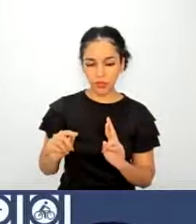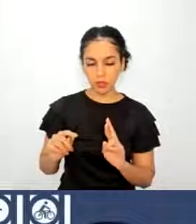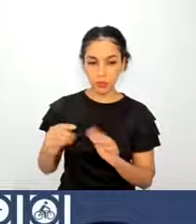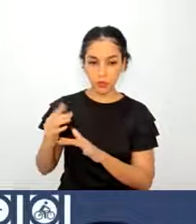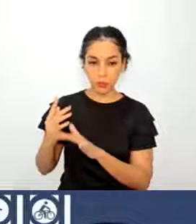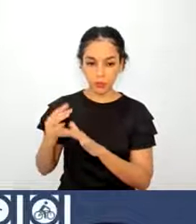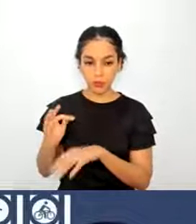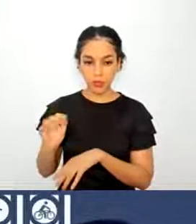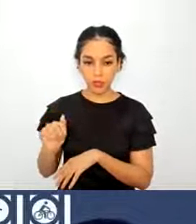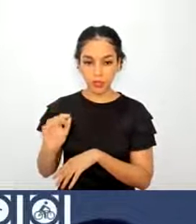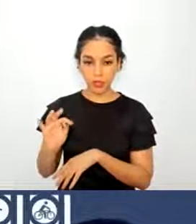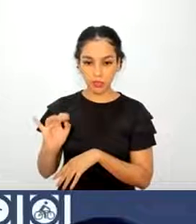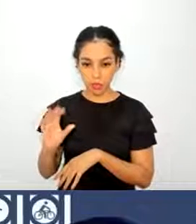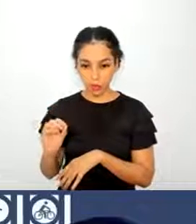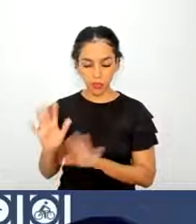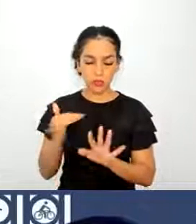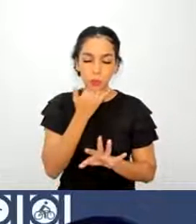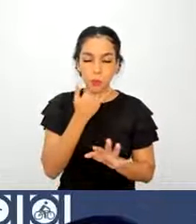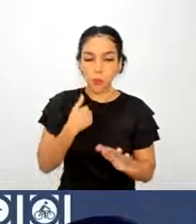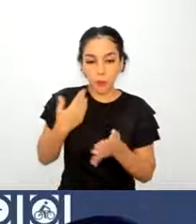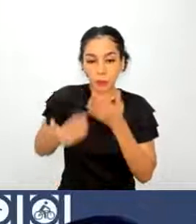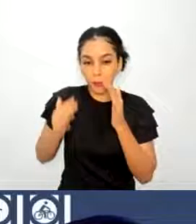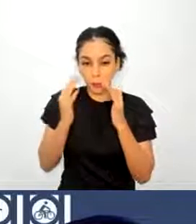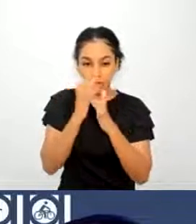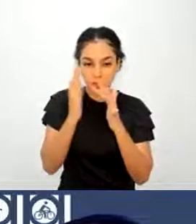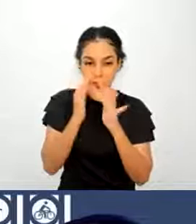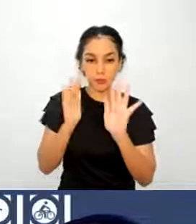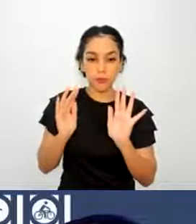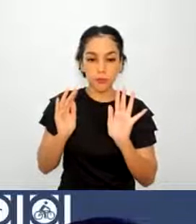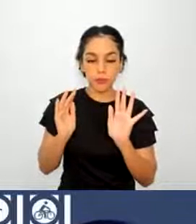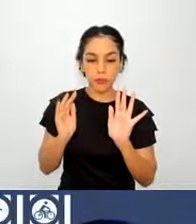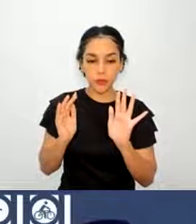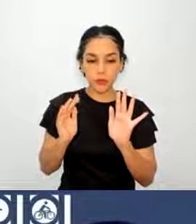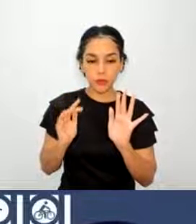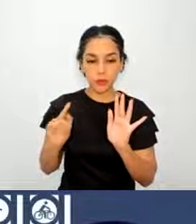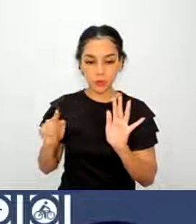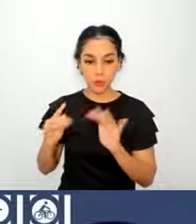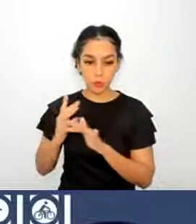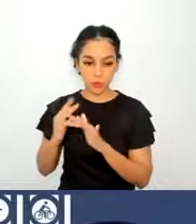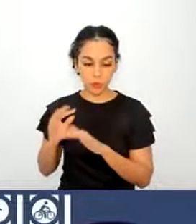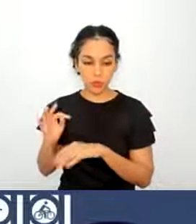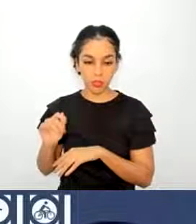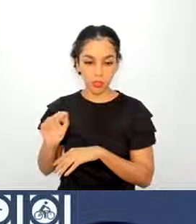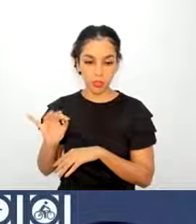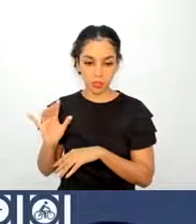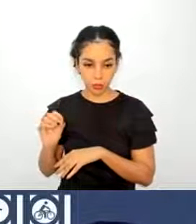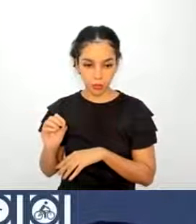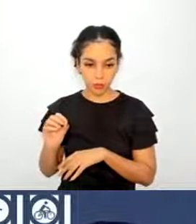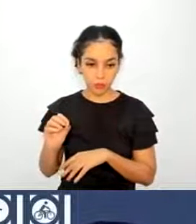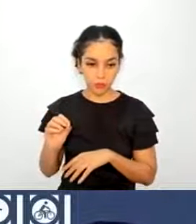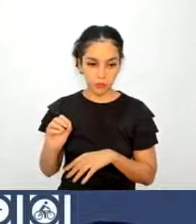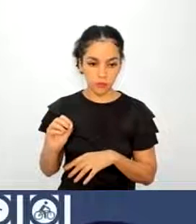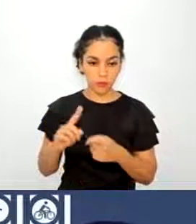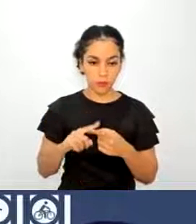Peraí, desculpa, me perdi. Relação entre o urbanismo tático e essa intervenção da implantação das